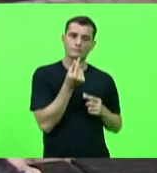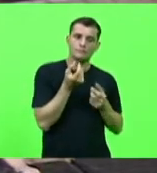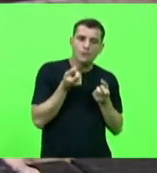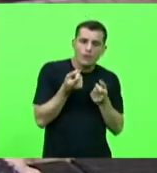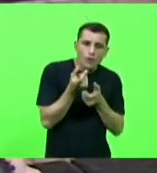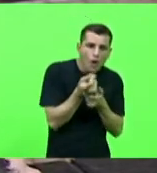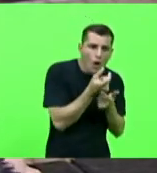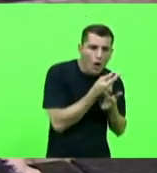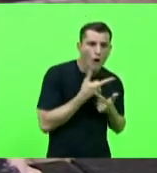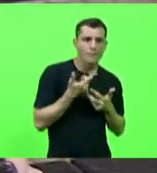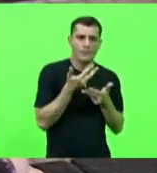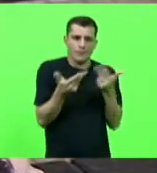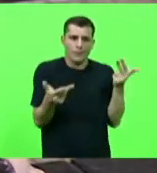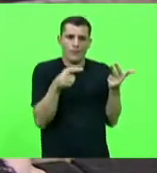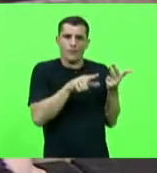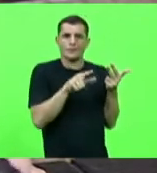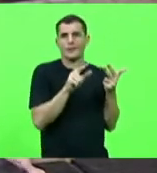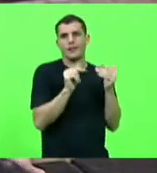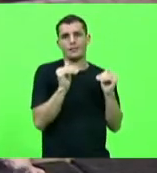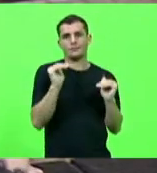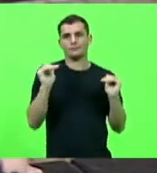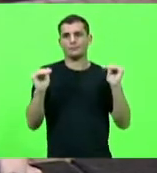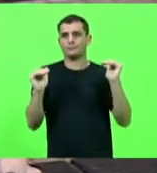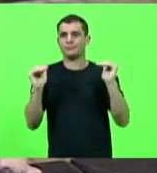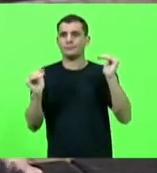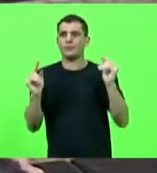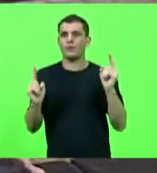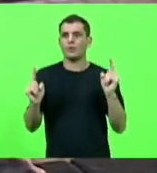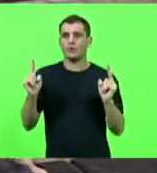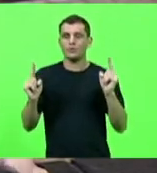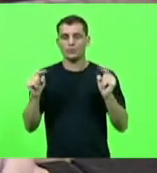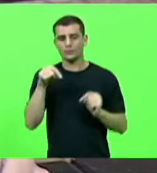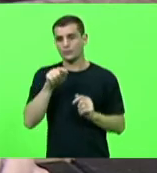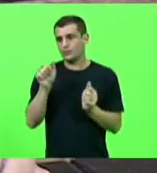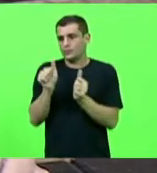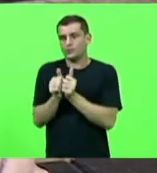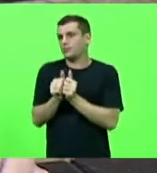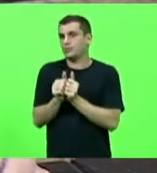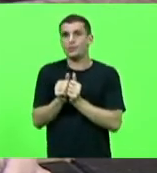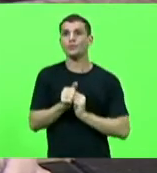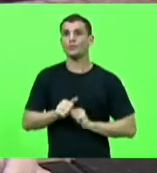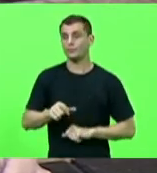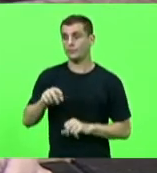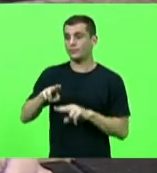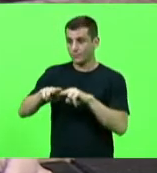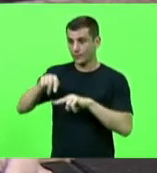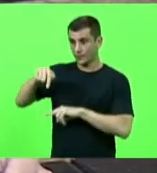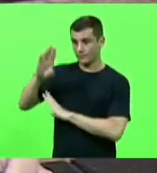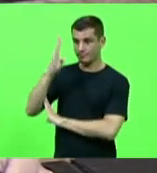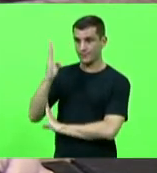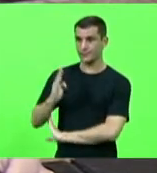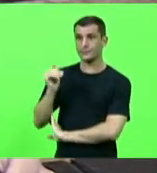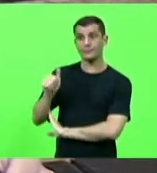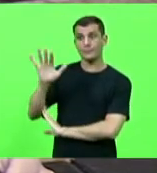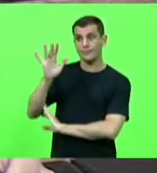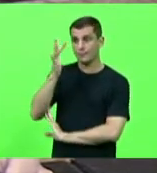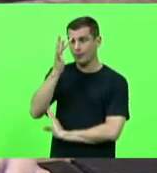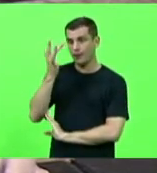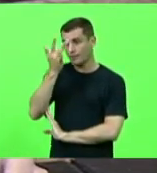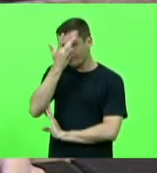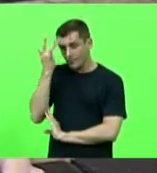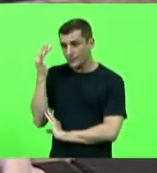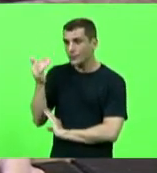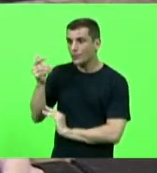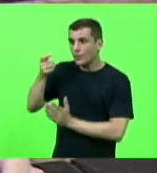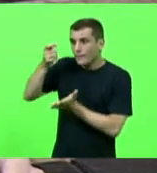cresce a renda pessoal. Portanto, no Brasil, o maior pagador de impostos são os mais pobres. E não é